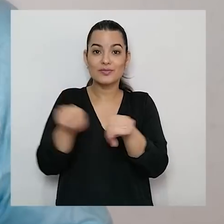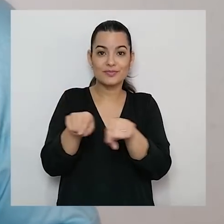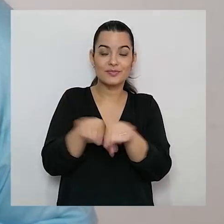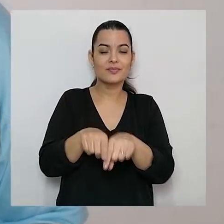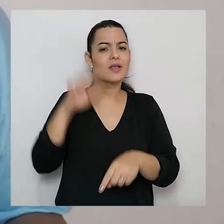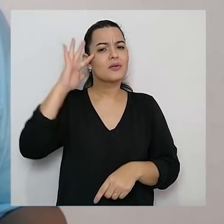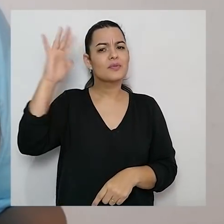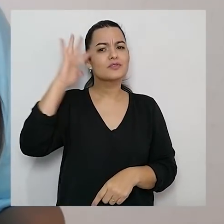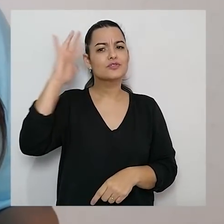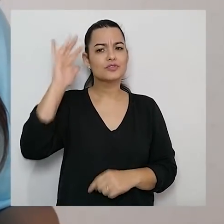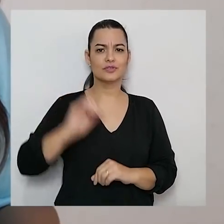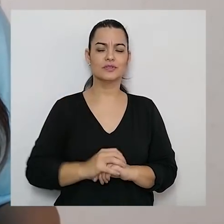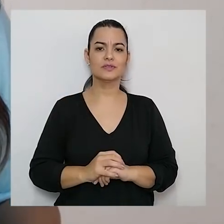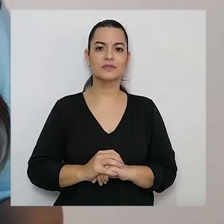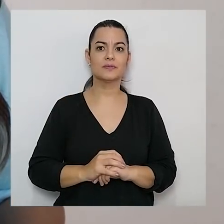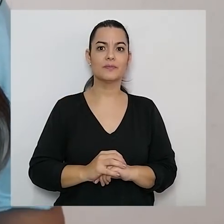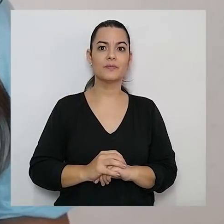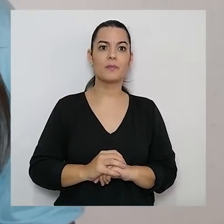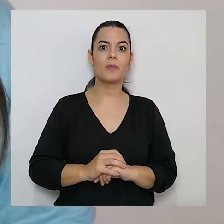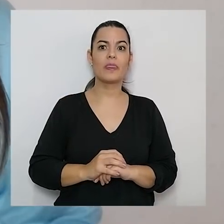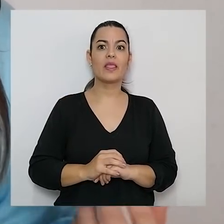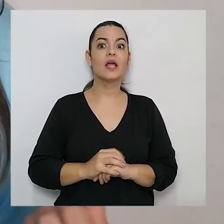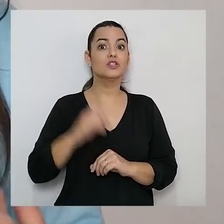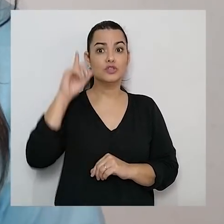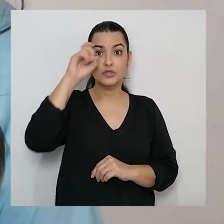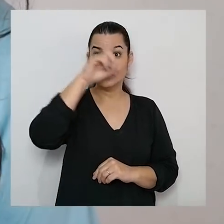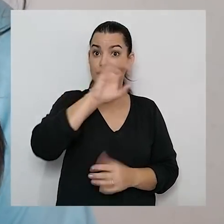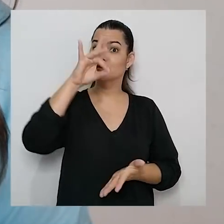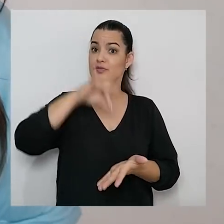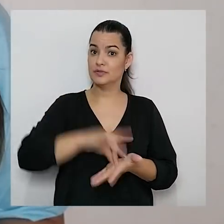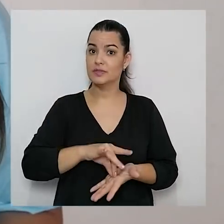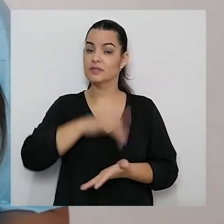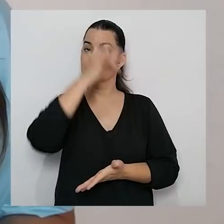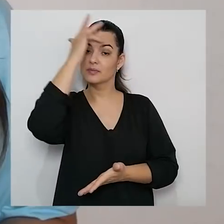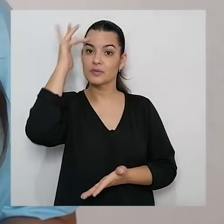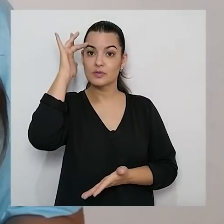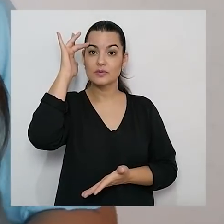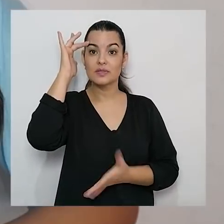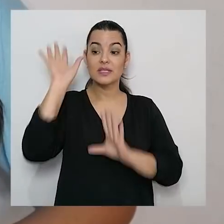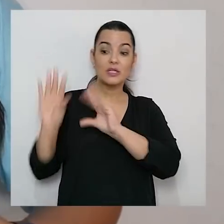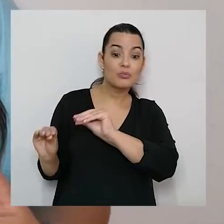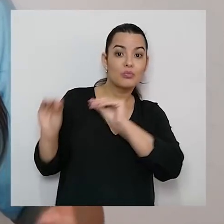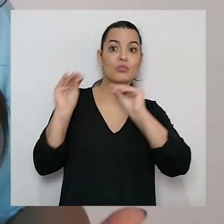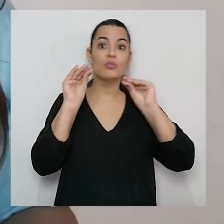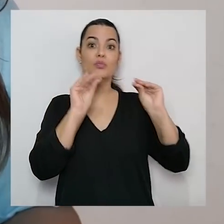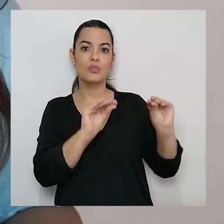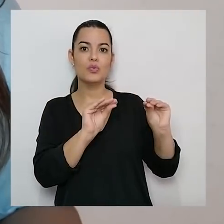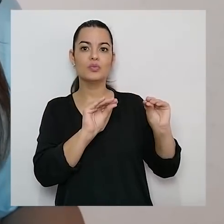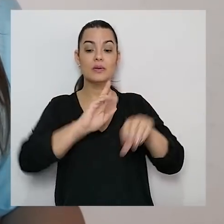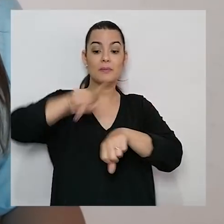da dificuldade de uma pessoa que veio de outro país. Nós temos